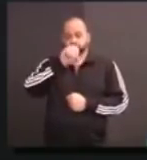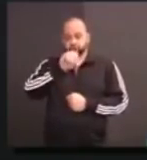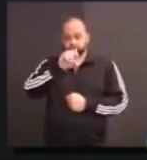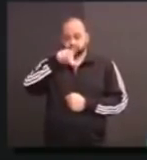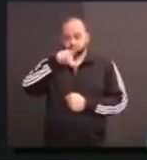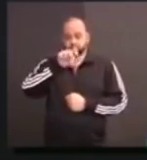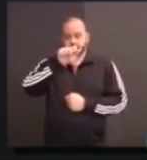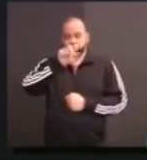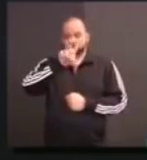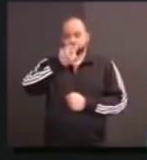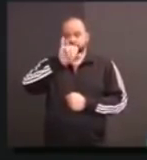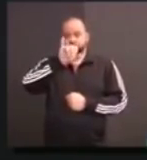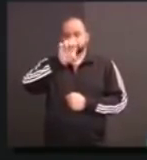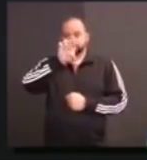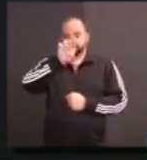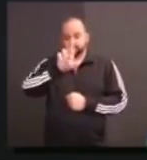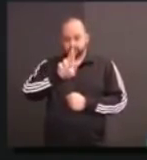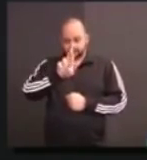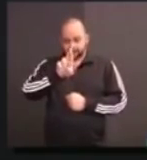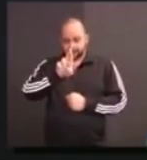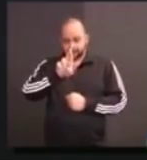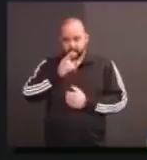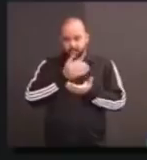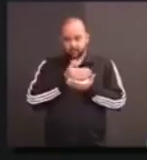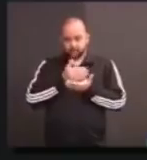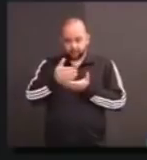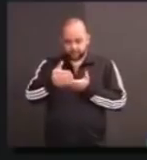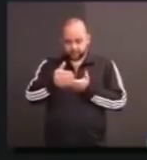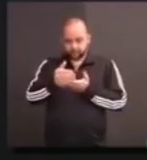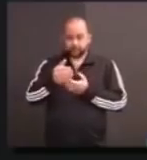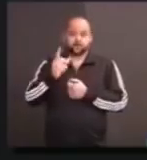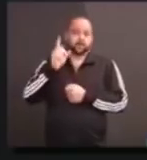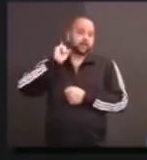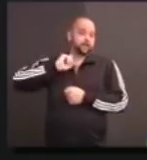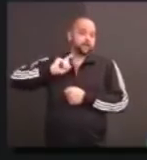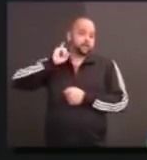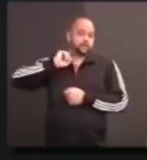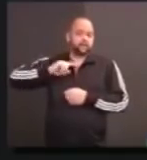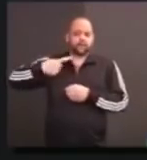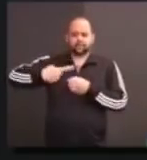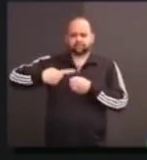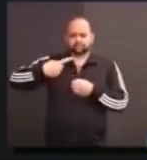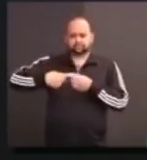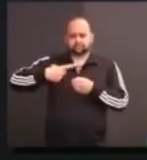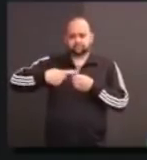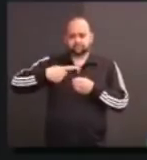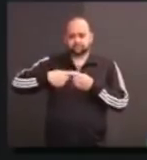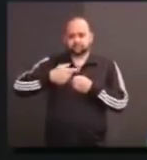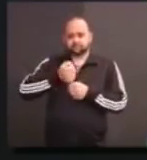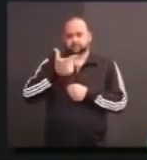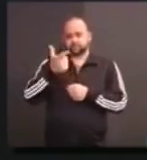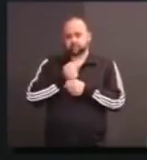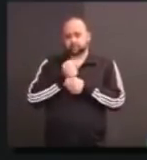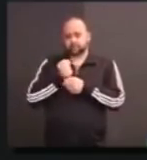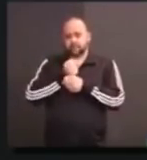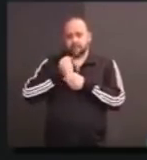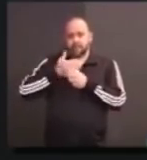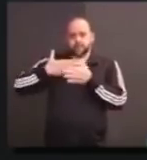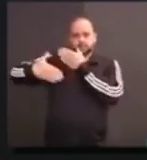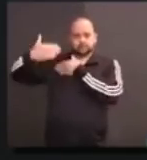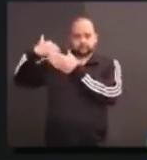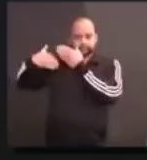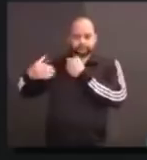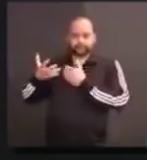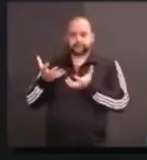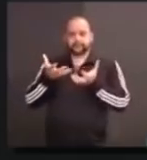que começou em Uberaba há 12 anos atrás,